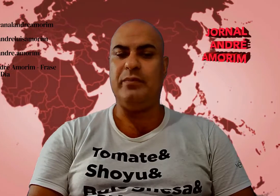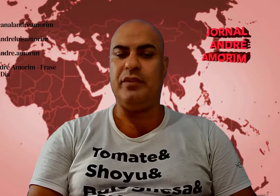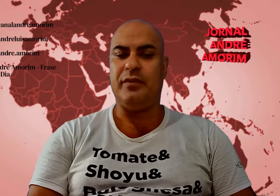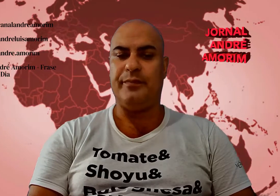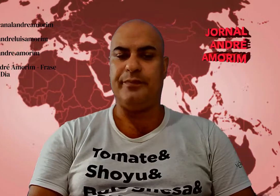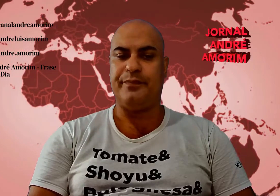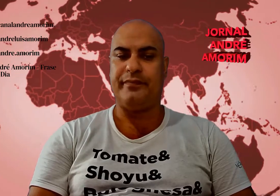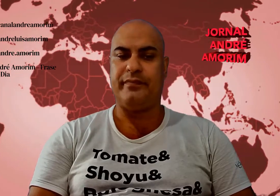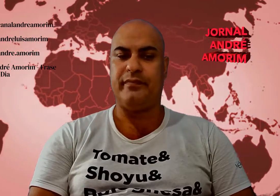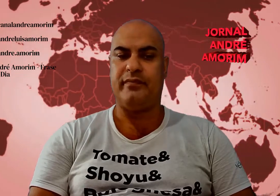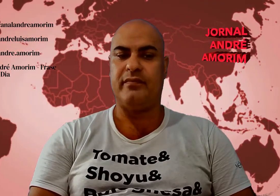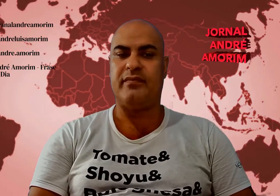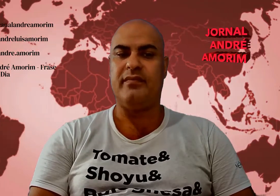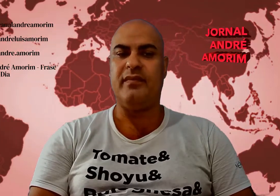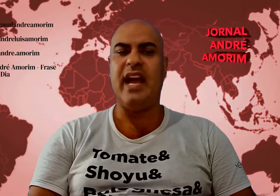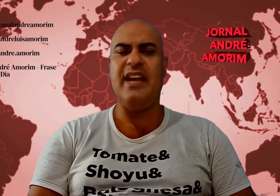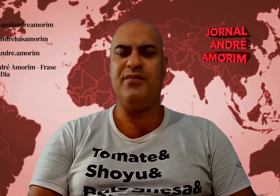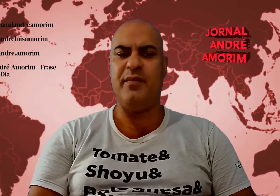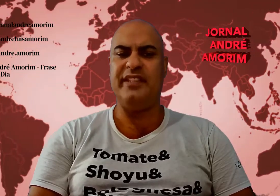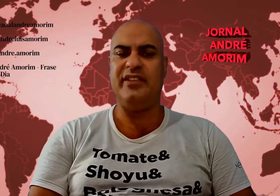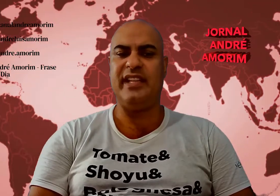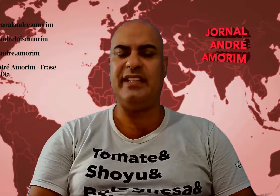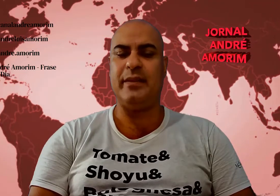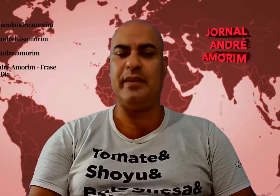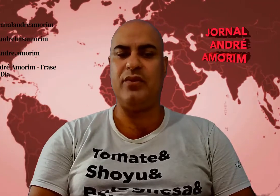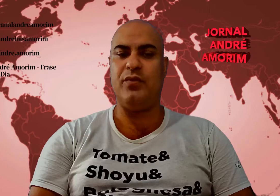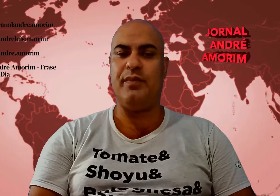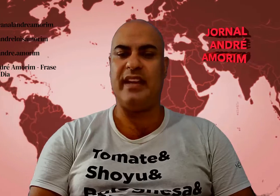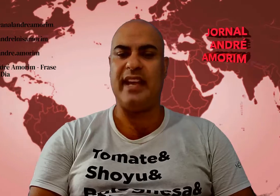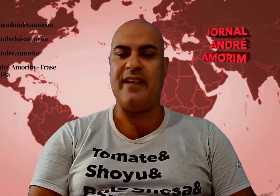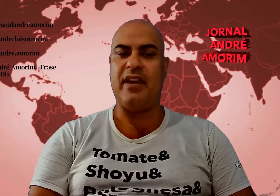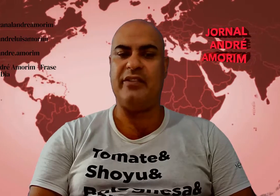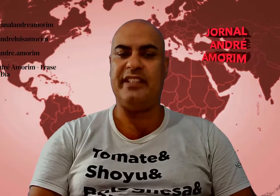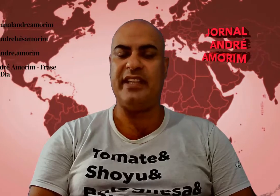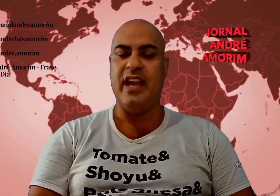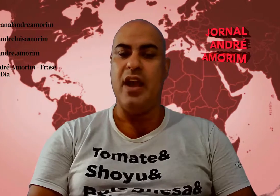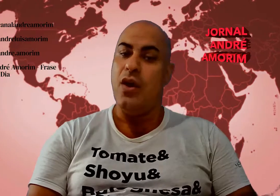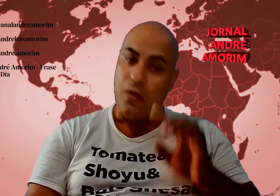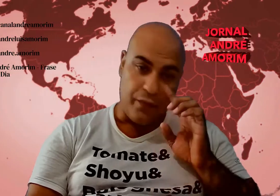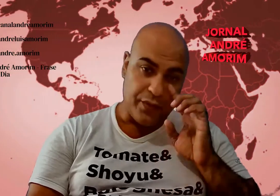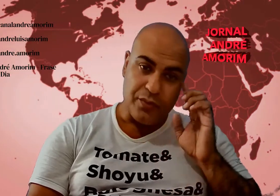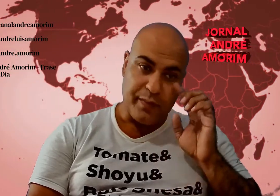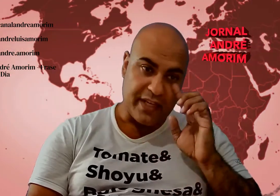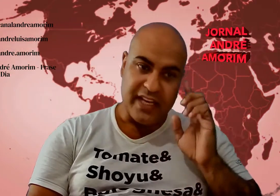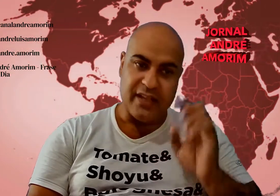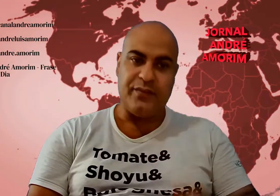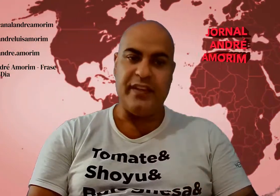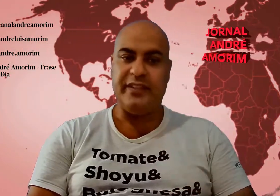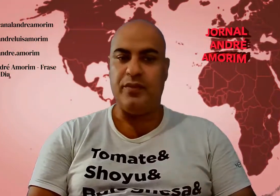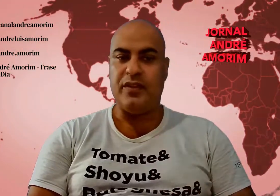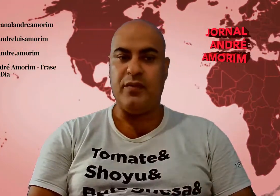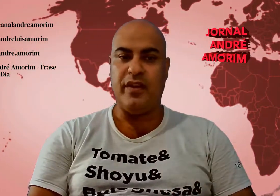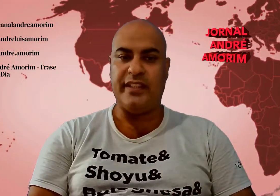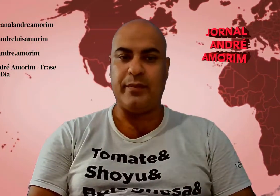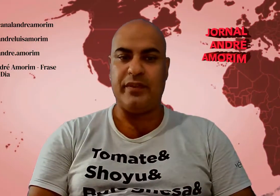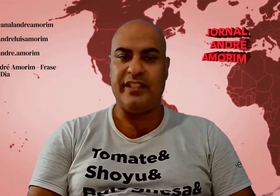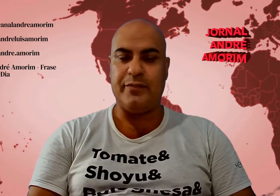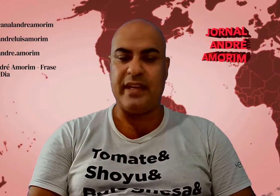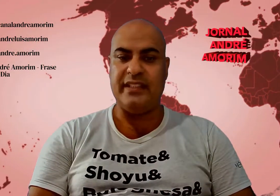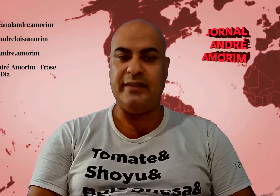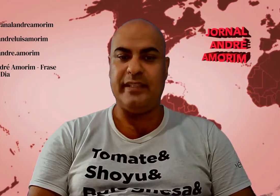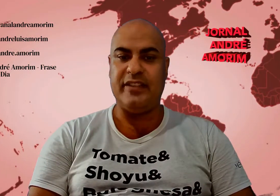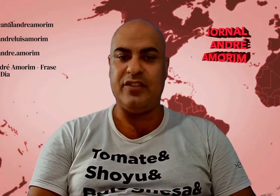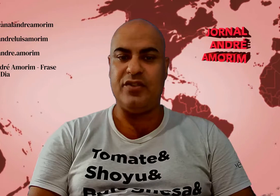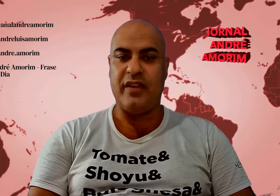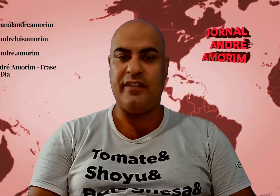no Facebook. A informação analisada pela lupa é falsa. O vídeo compartilhado no Facebook não mostra